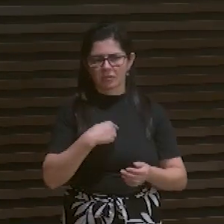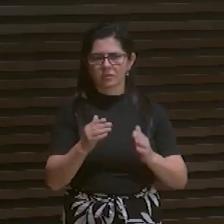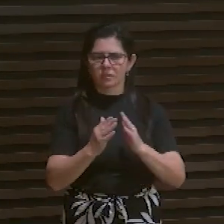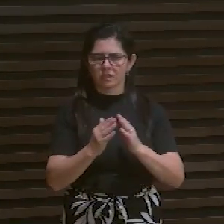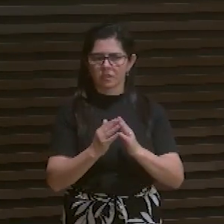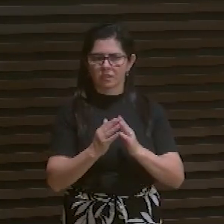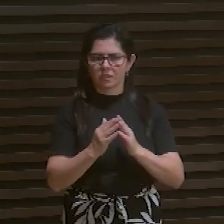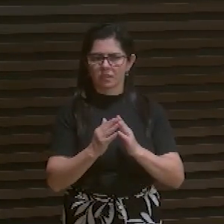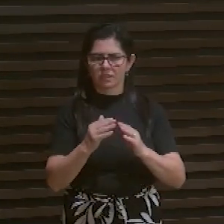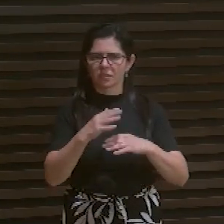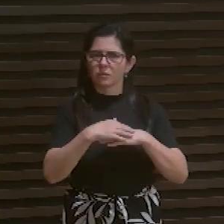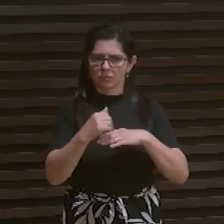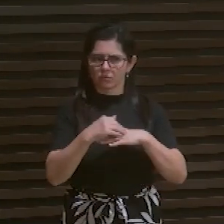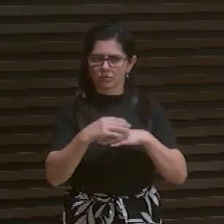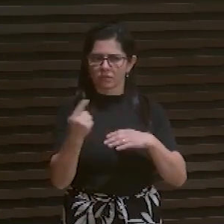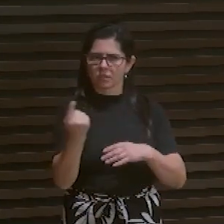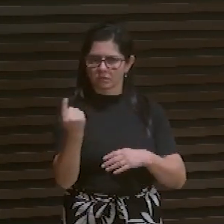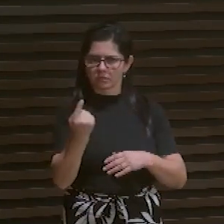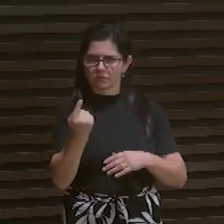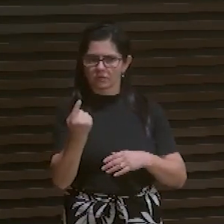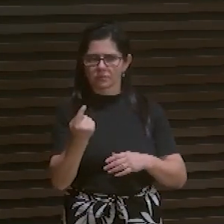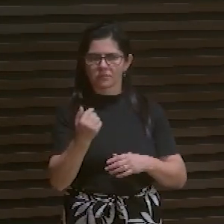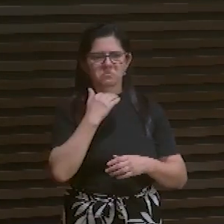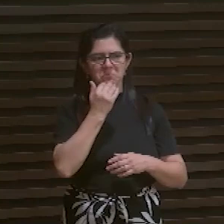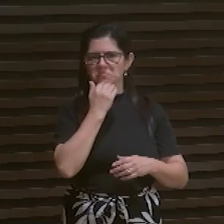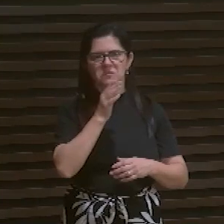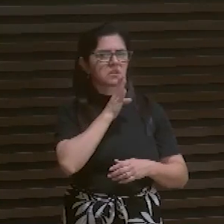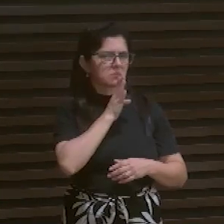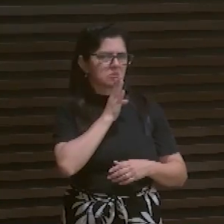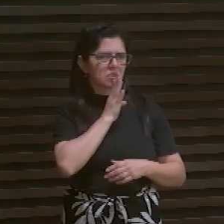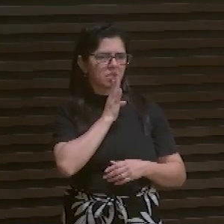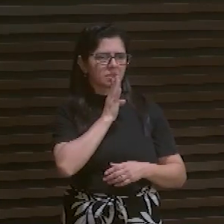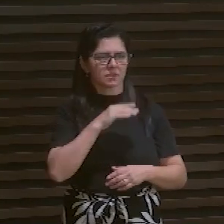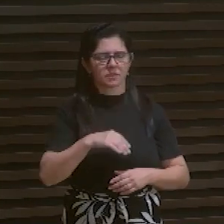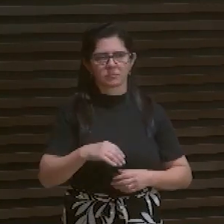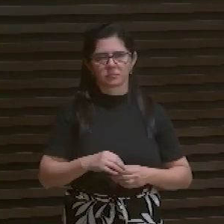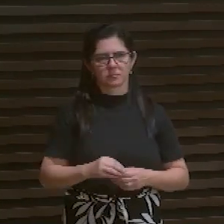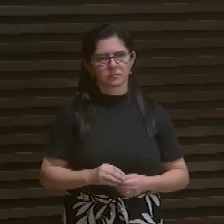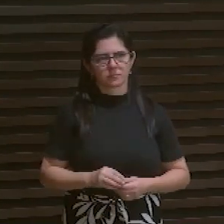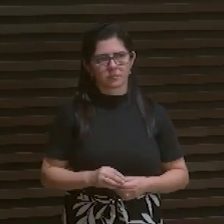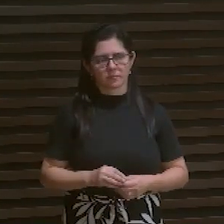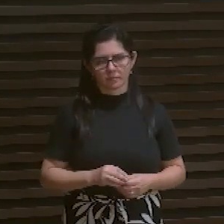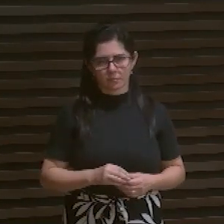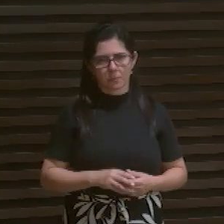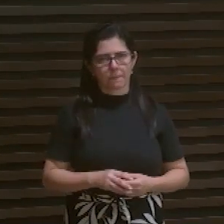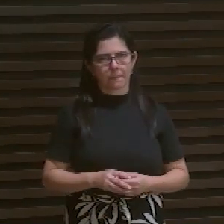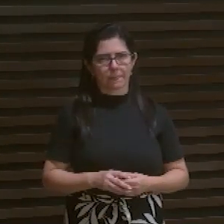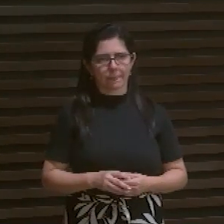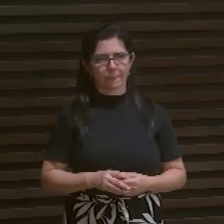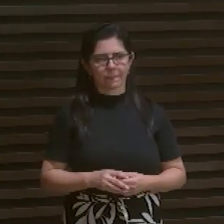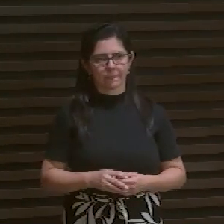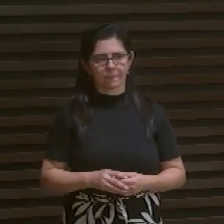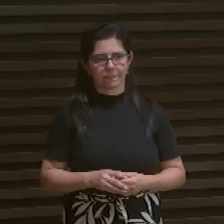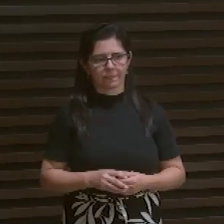casa? Se ninguém me conhece? Eu sou um agente secreto em casa, cristão? Né? Vamos seguir que